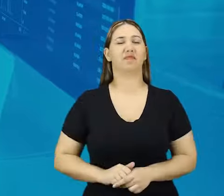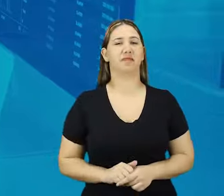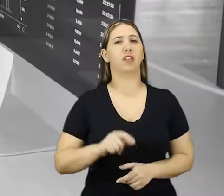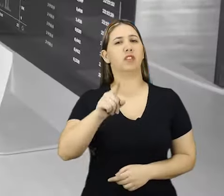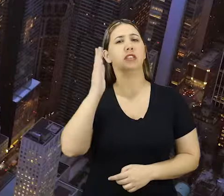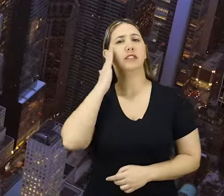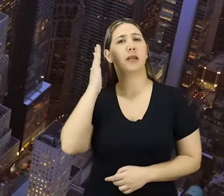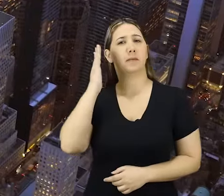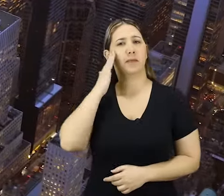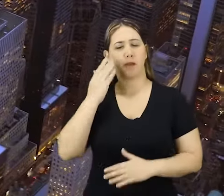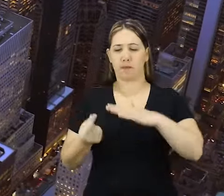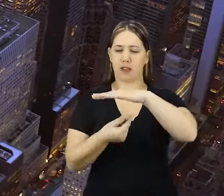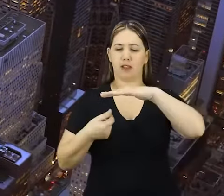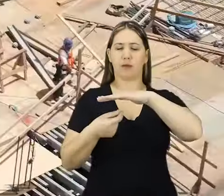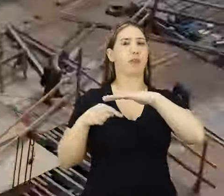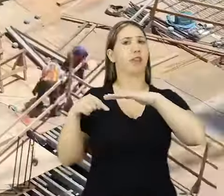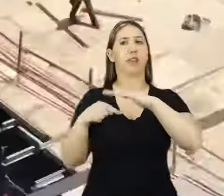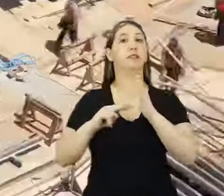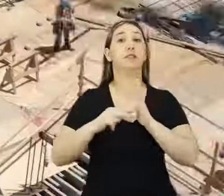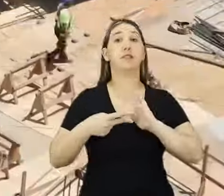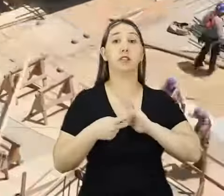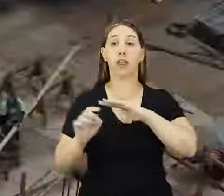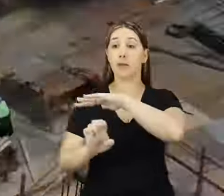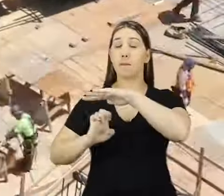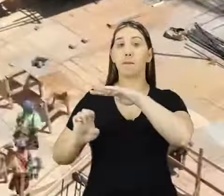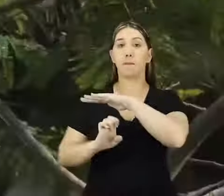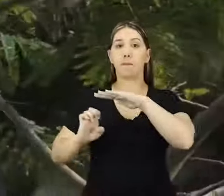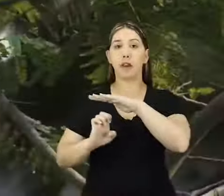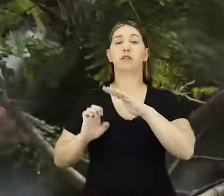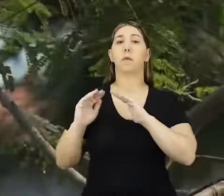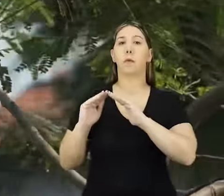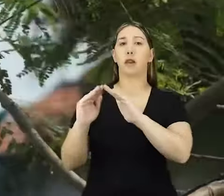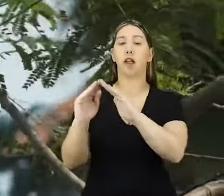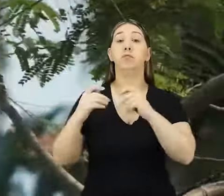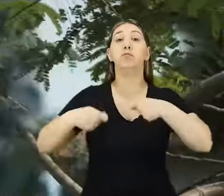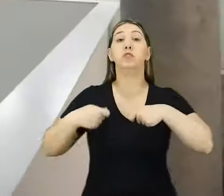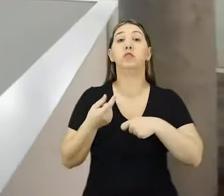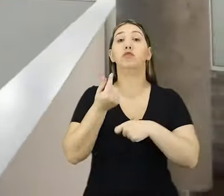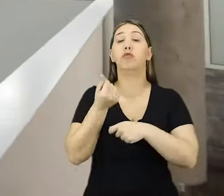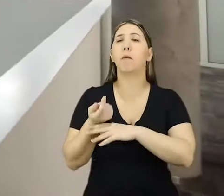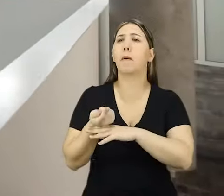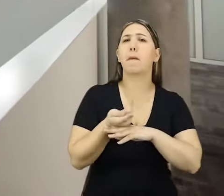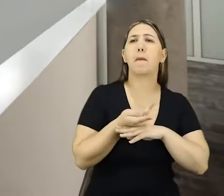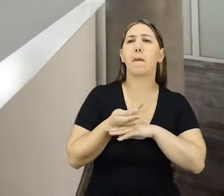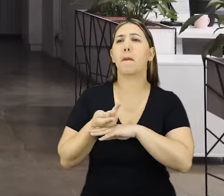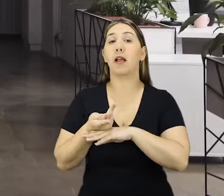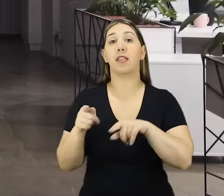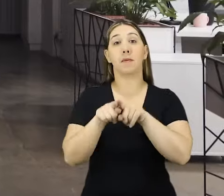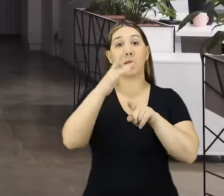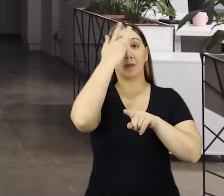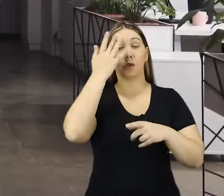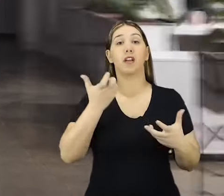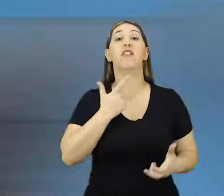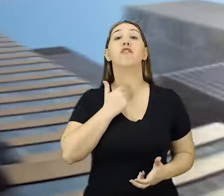Sabia que o mercado de capitais é uma opção tanto para empresas do setor imobiliário que precisam captar recursos, quanto para quem quer investir